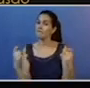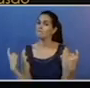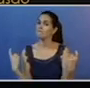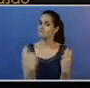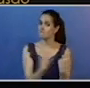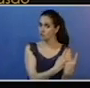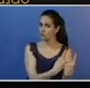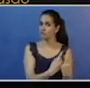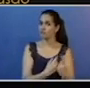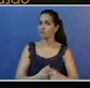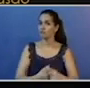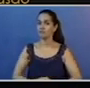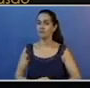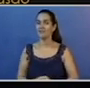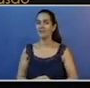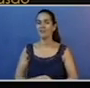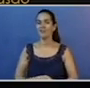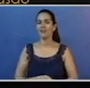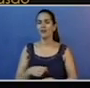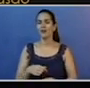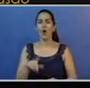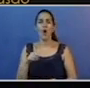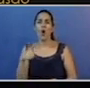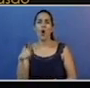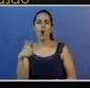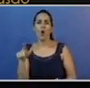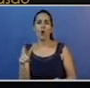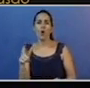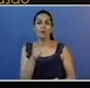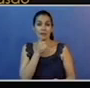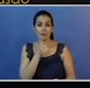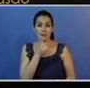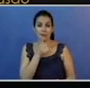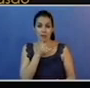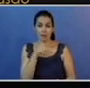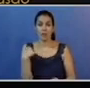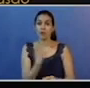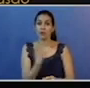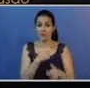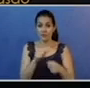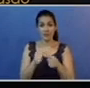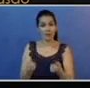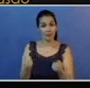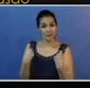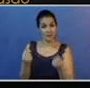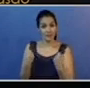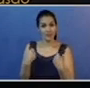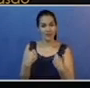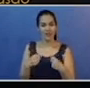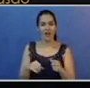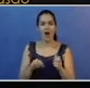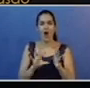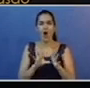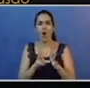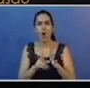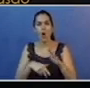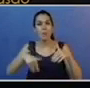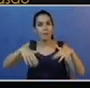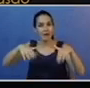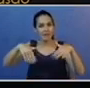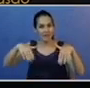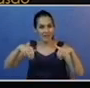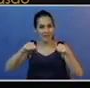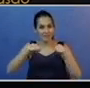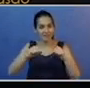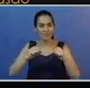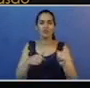né? Um exemplo de um esporte de invasão que nós fazemos sempre dentro das aulas de educação física é o rouba-bandeira. Já brincaram de rouba-bandeira? Então